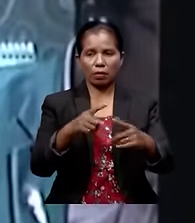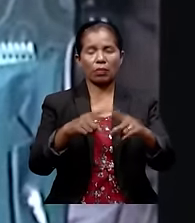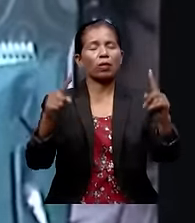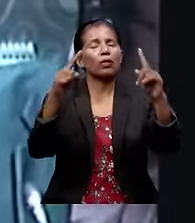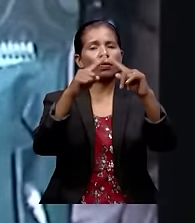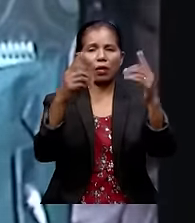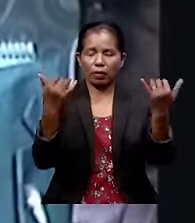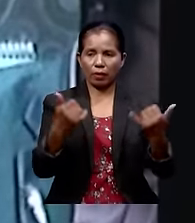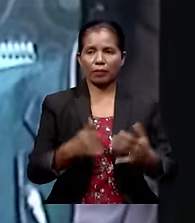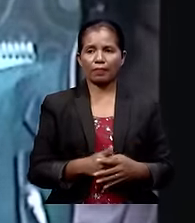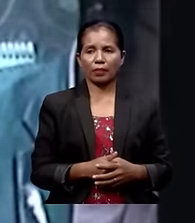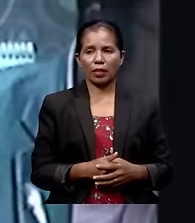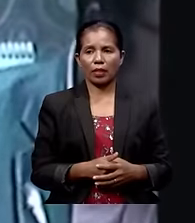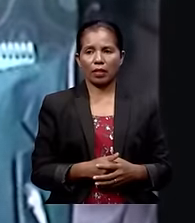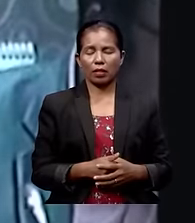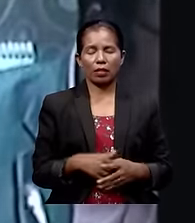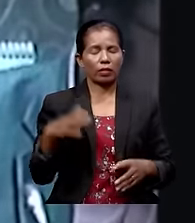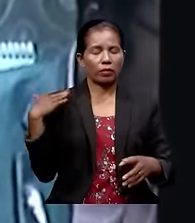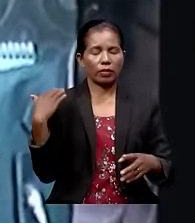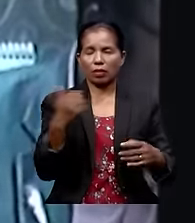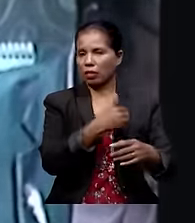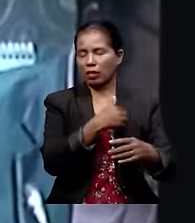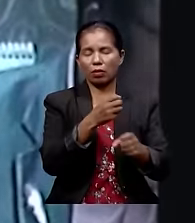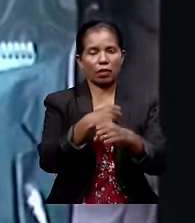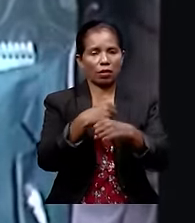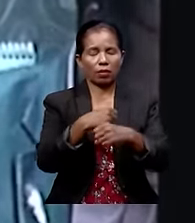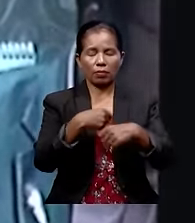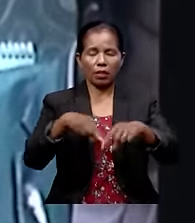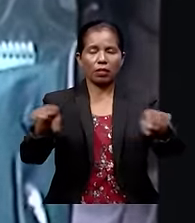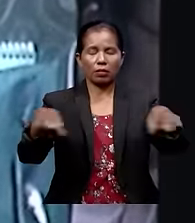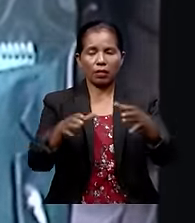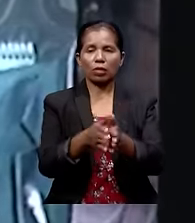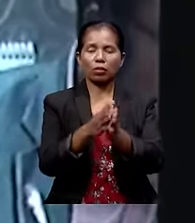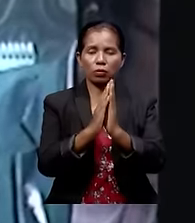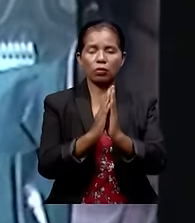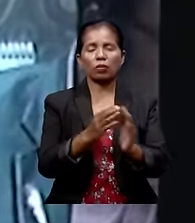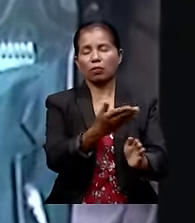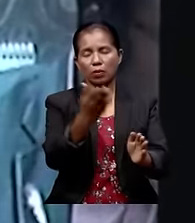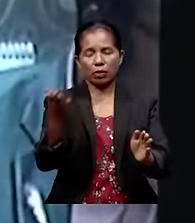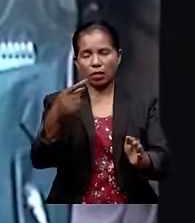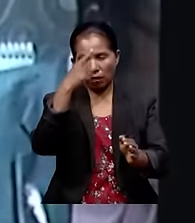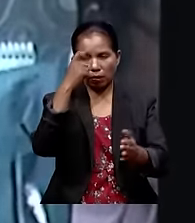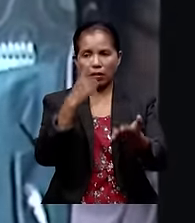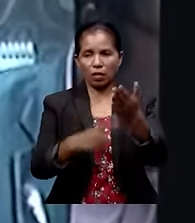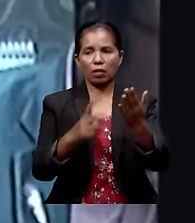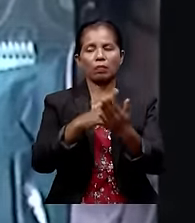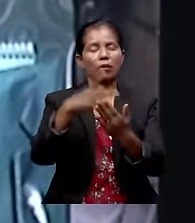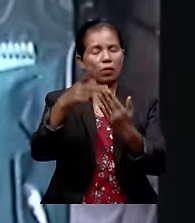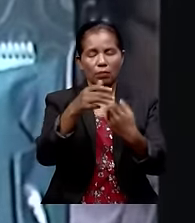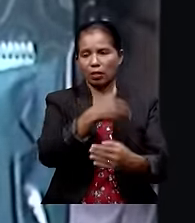Loron, promessa não se vai realizar. Não vai ser exigido, também sem explicação, também saiba, mas estou em se vai